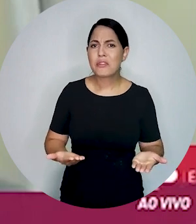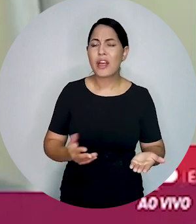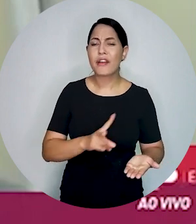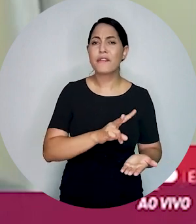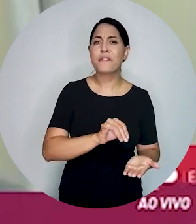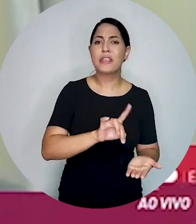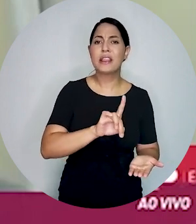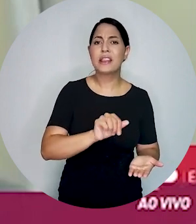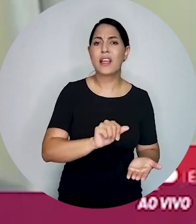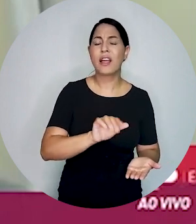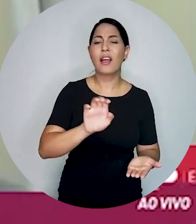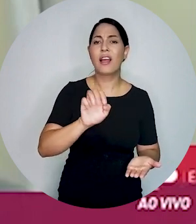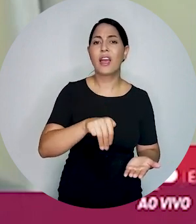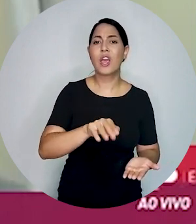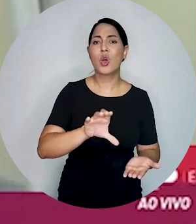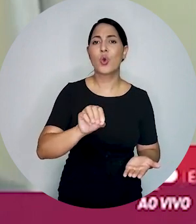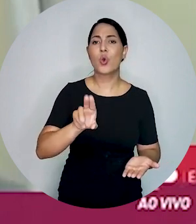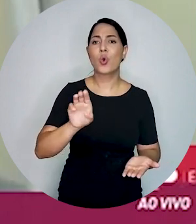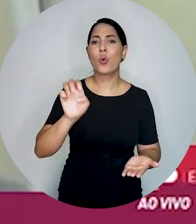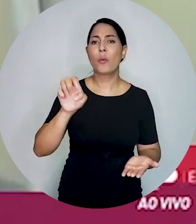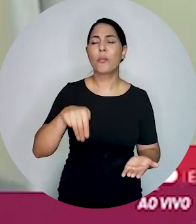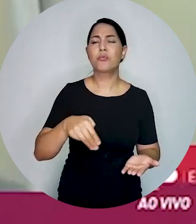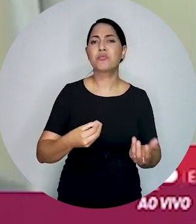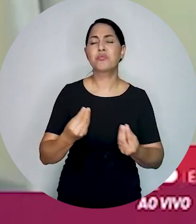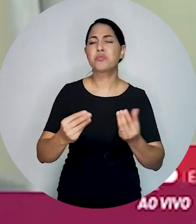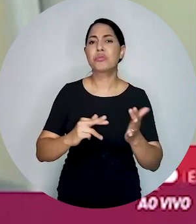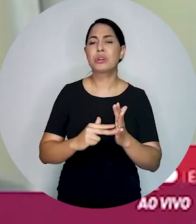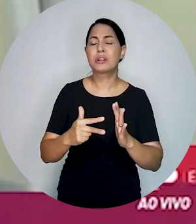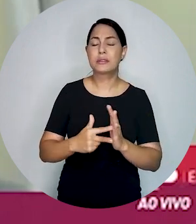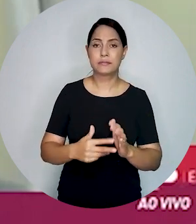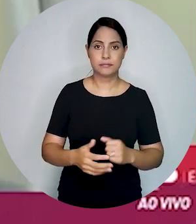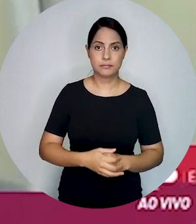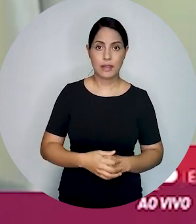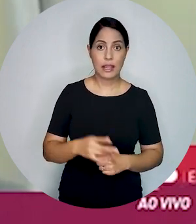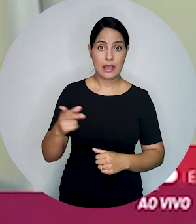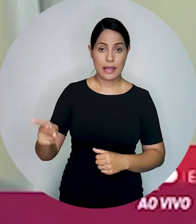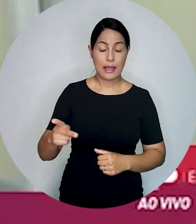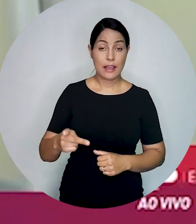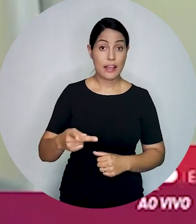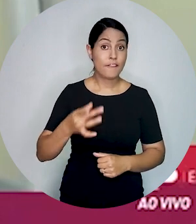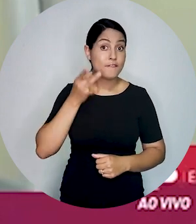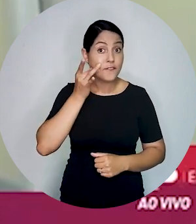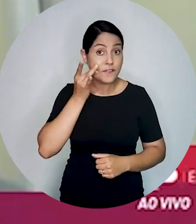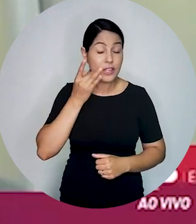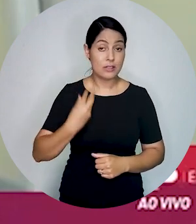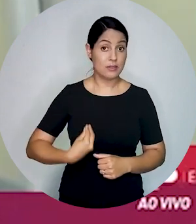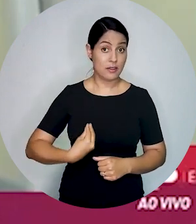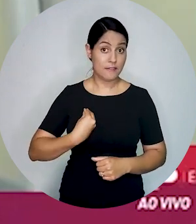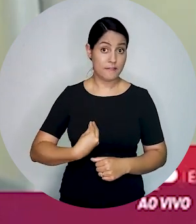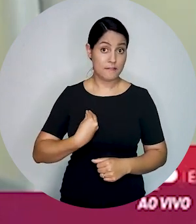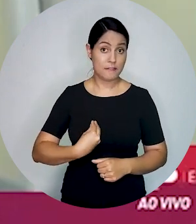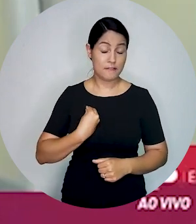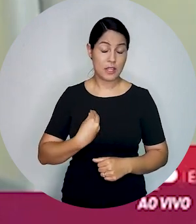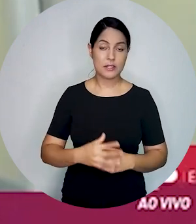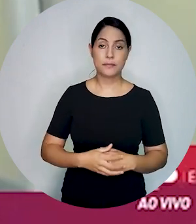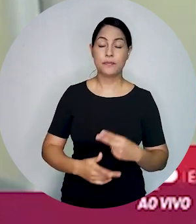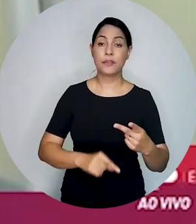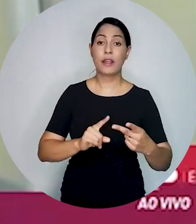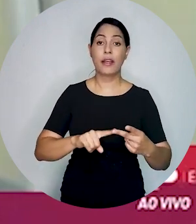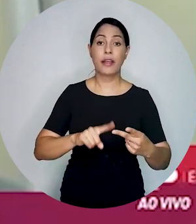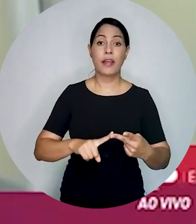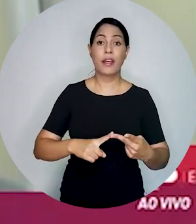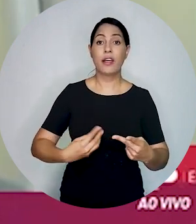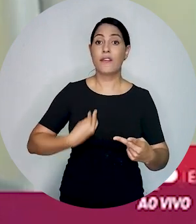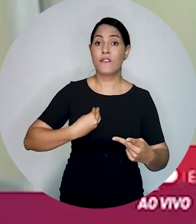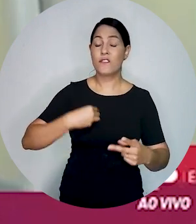a perspectiva dessa coabitação espacial, essa coabitação também física, no sentido do contato